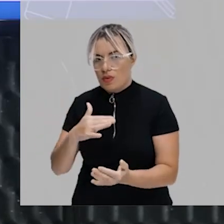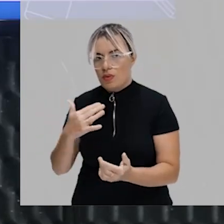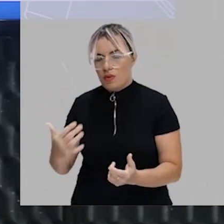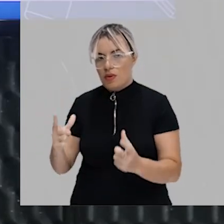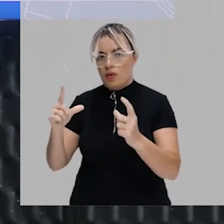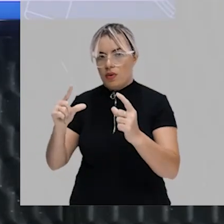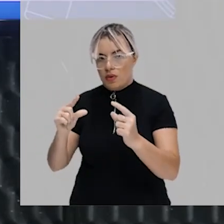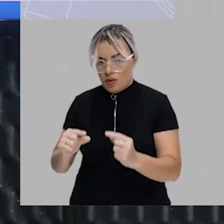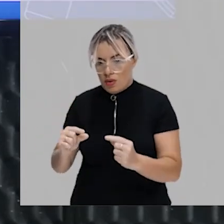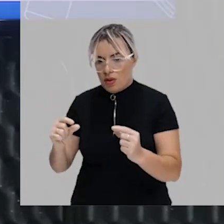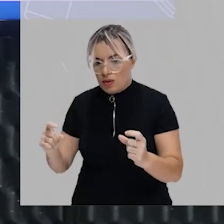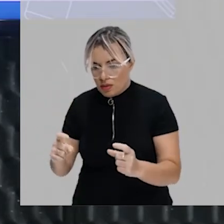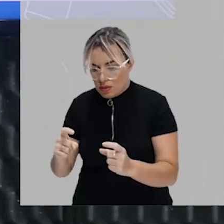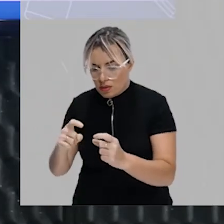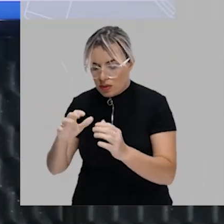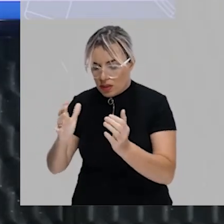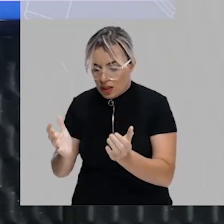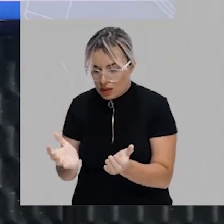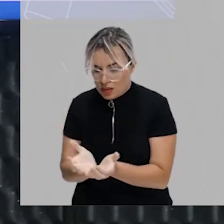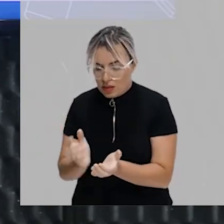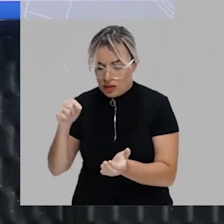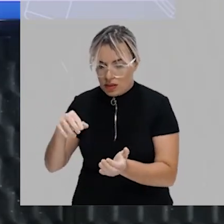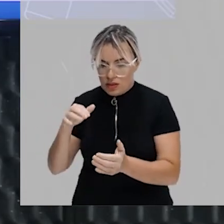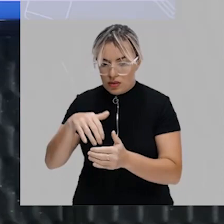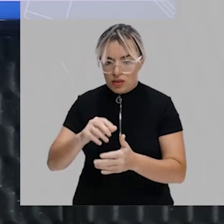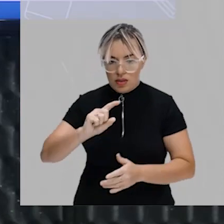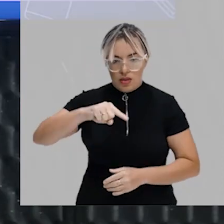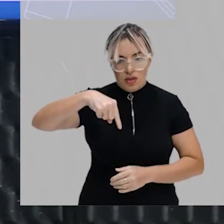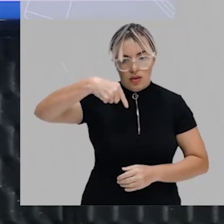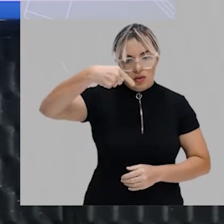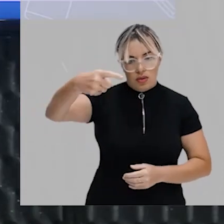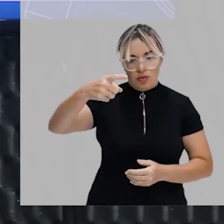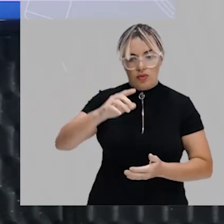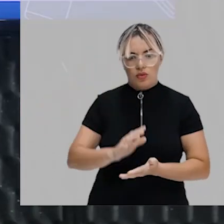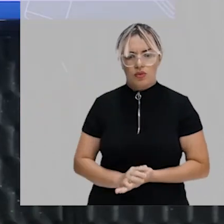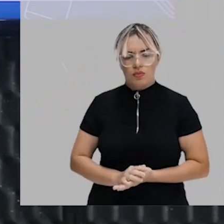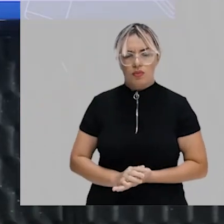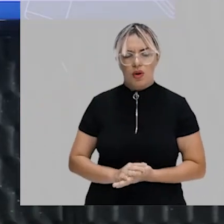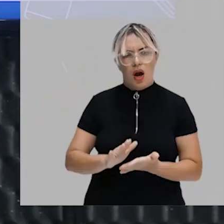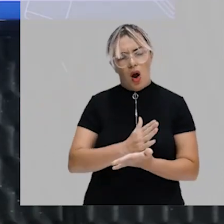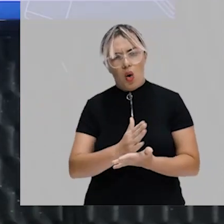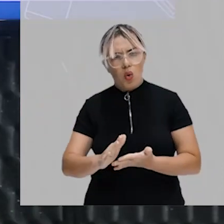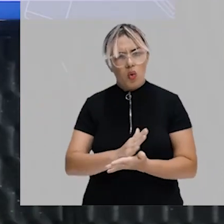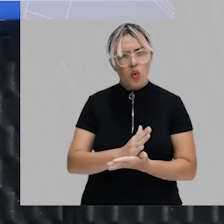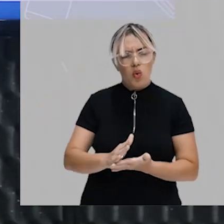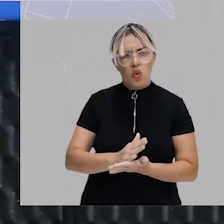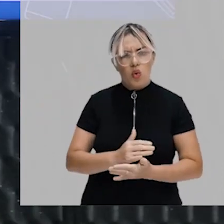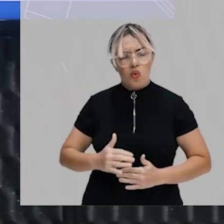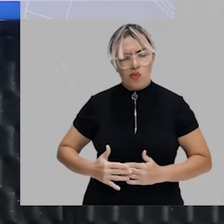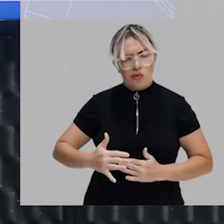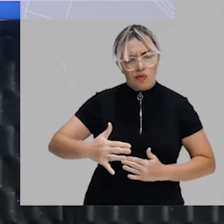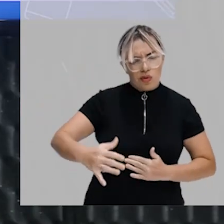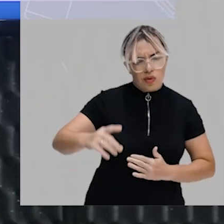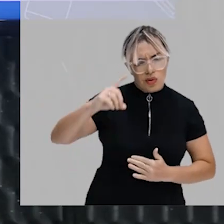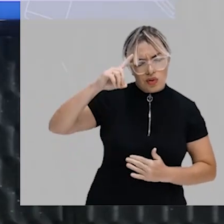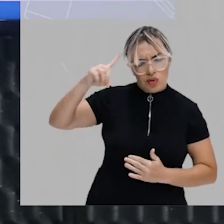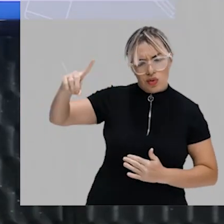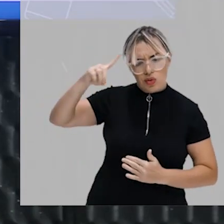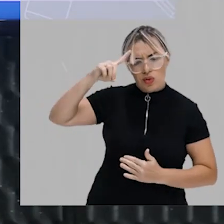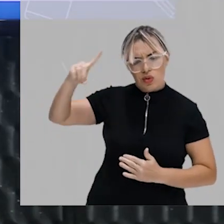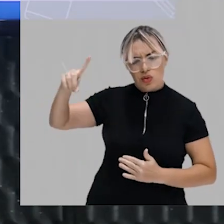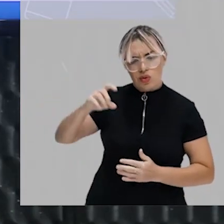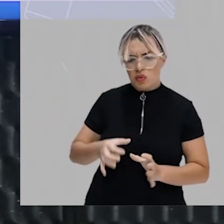caldo nutritivo, tá? Depois, o que ele fez? Após alguns dias, o caldo nutritivo continuou livre